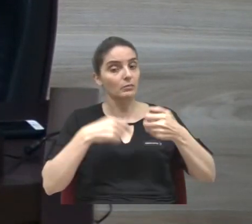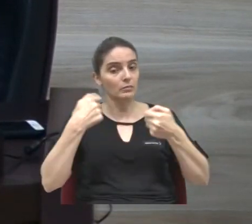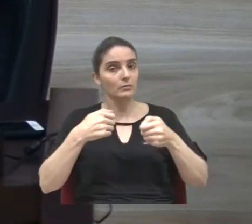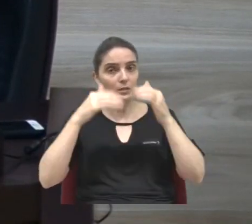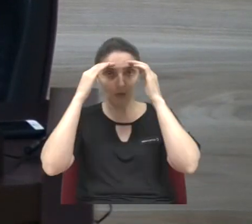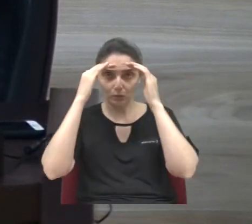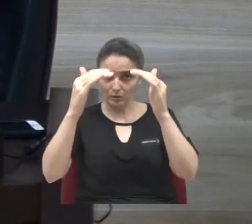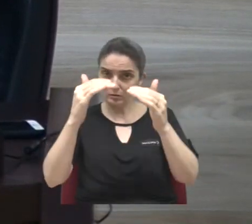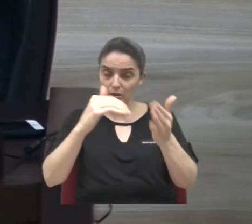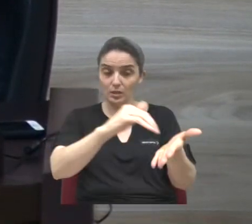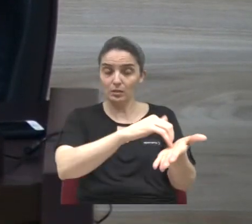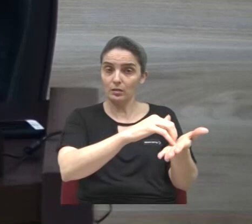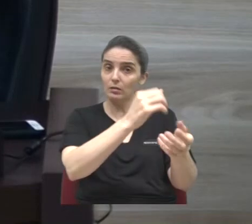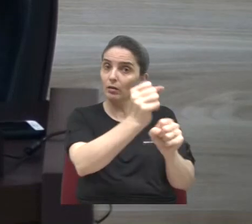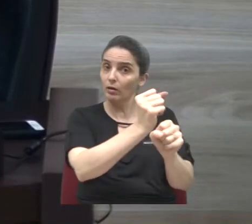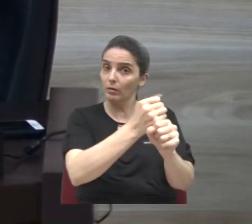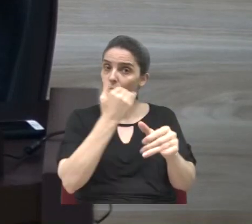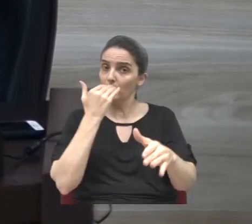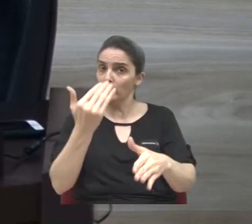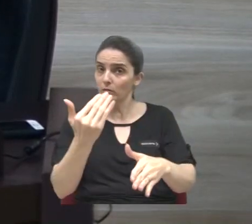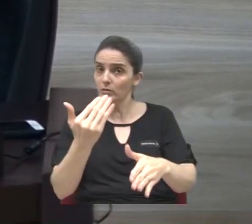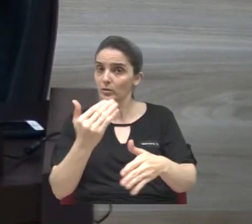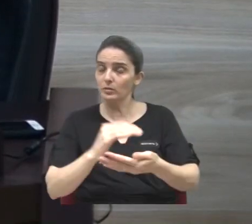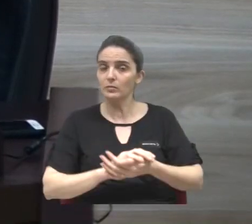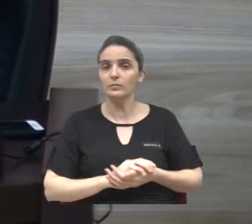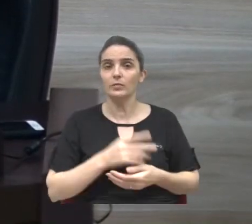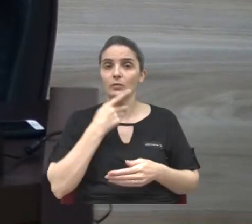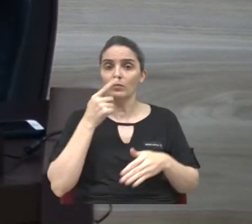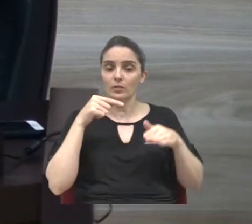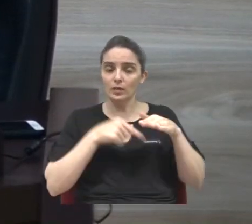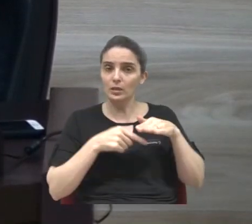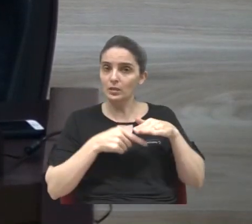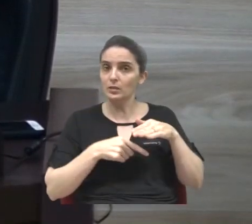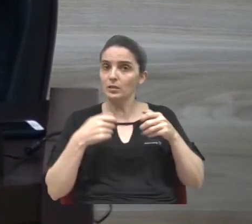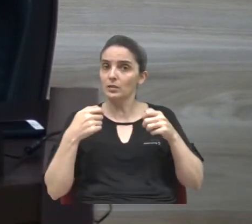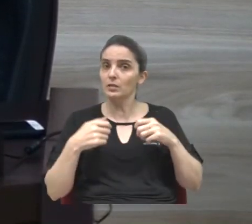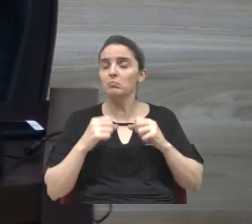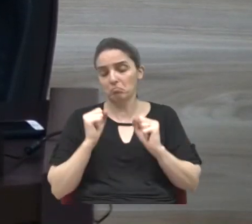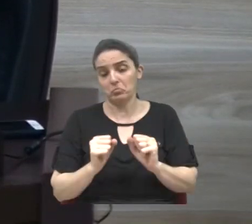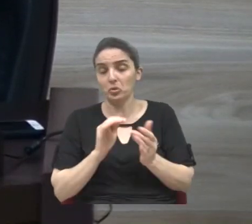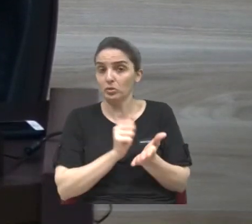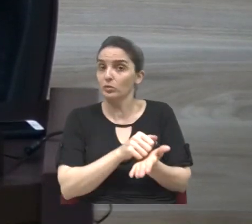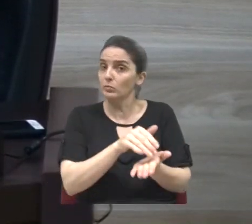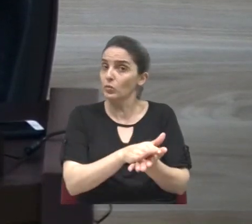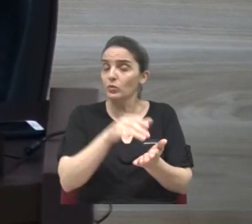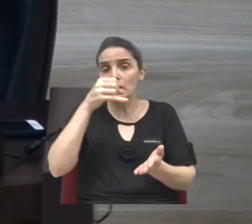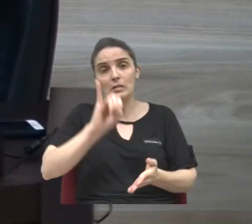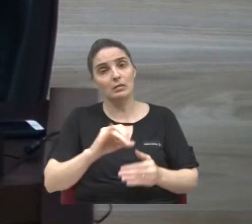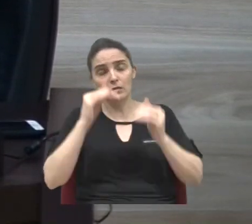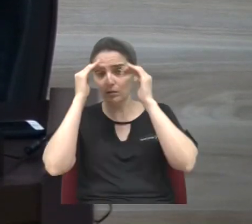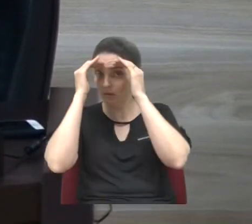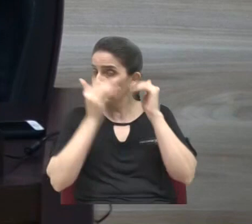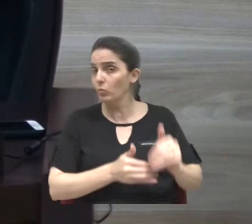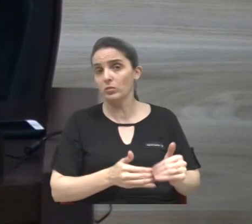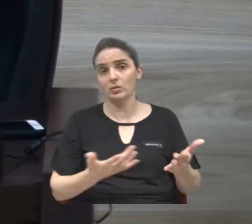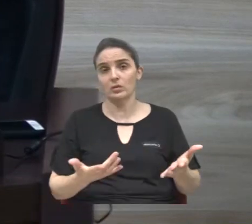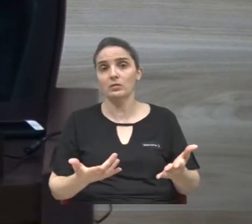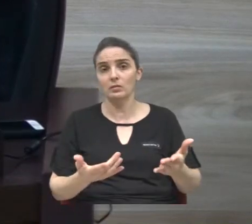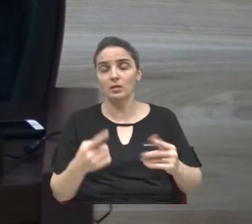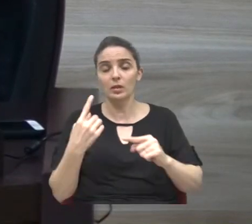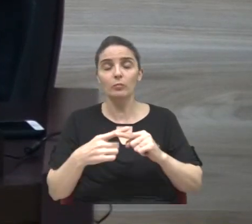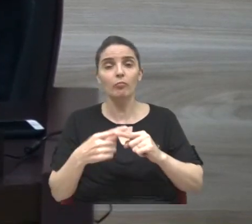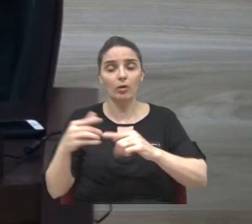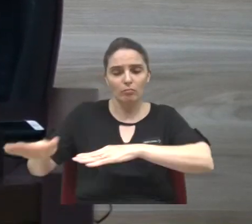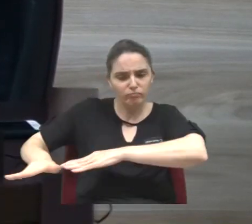tem advertido concessionárias sobre a pena de aplicação de multas em caso de não cumprimento das advertências,